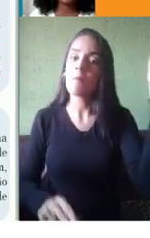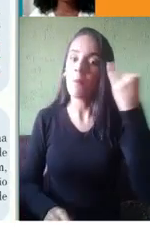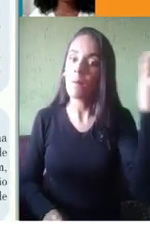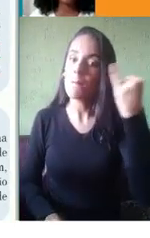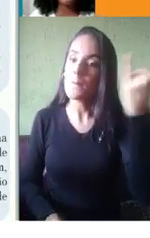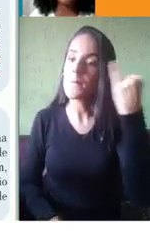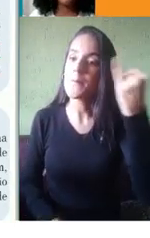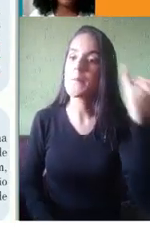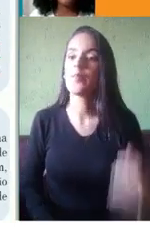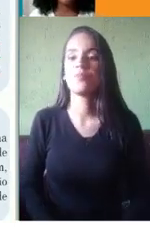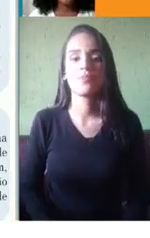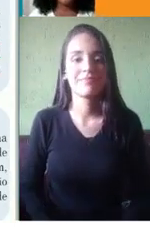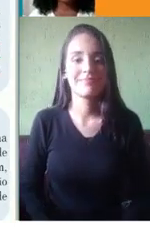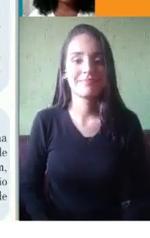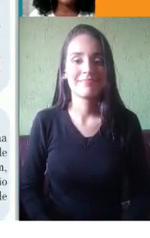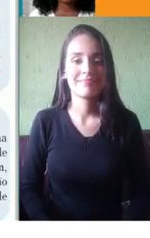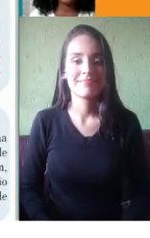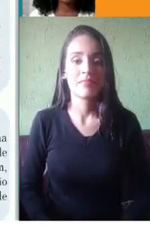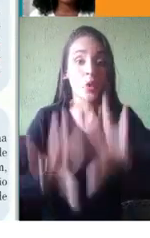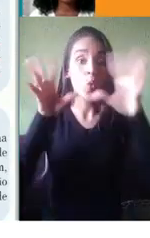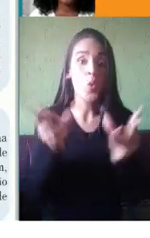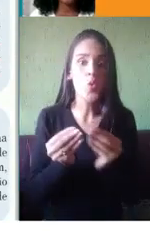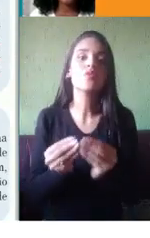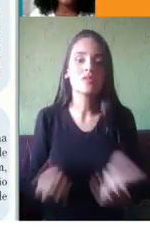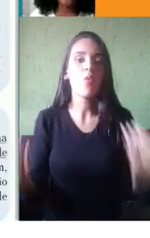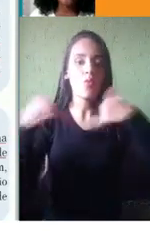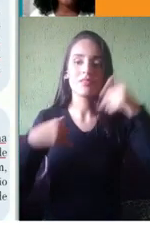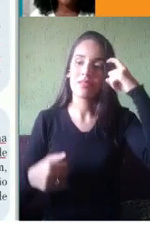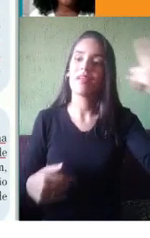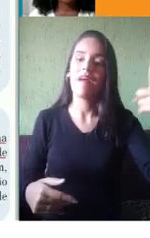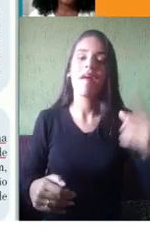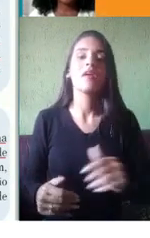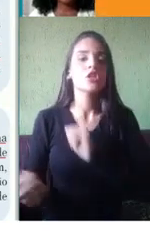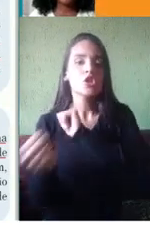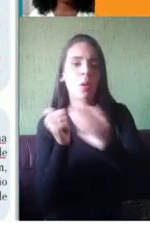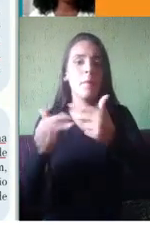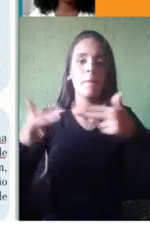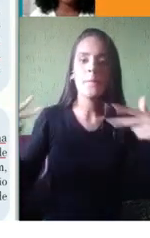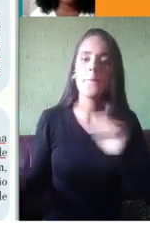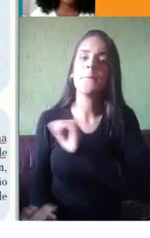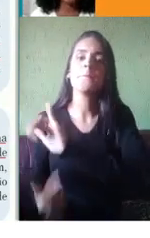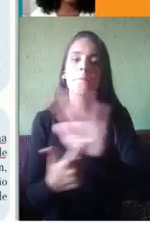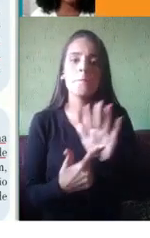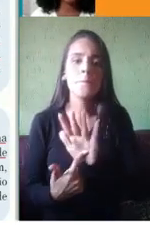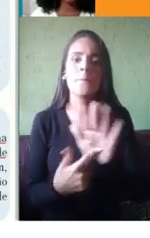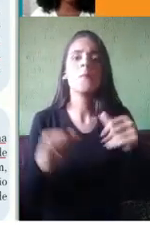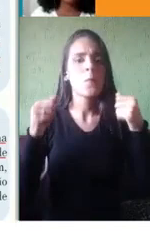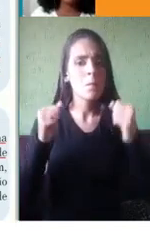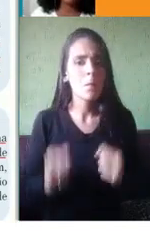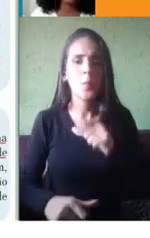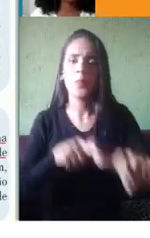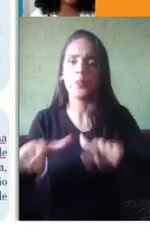a considerem prioridade pública. É essa a ideia que vai ser retomada na conclusão. Torna-se evidente que o esporte é capaz de exercer